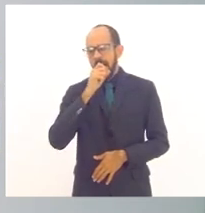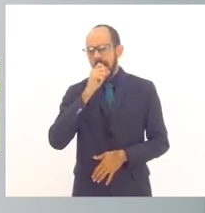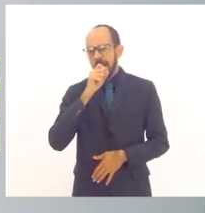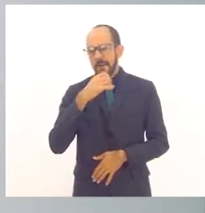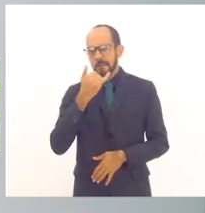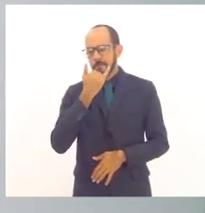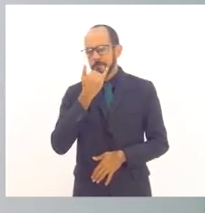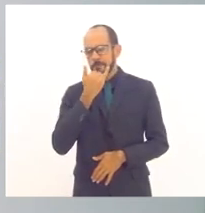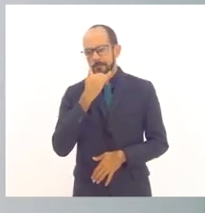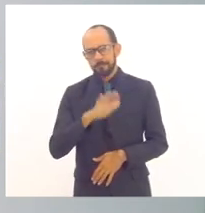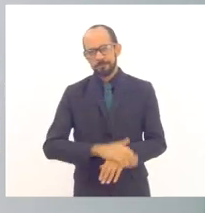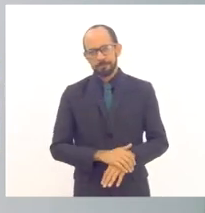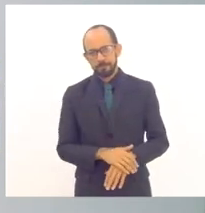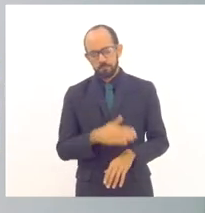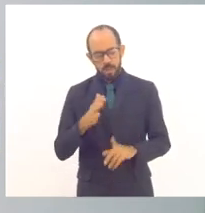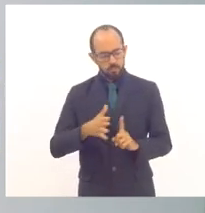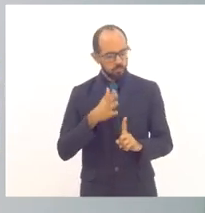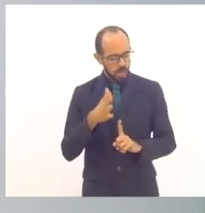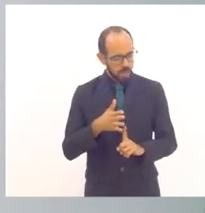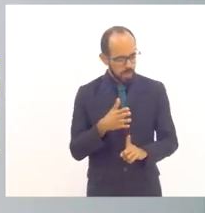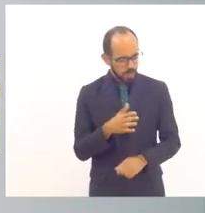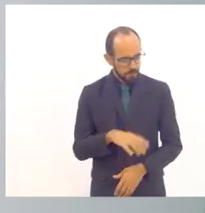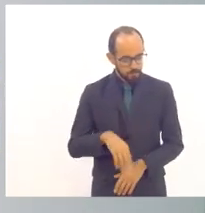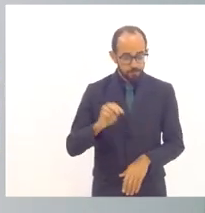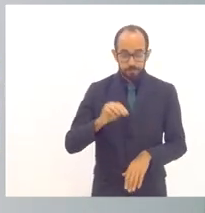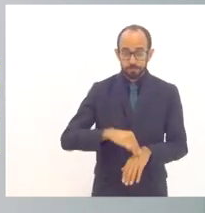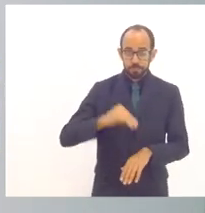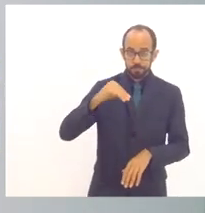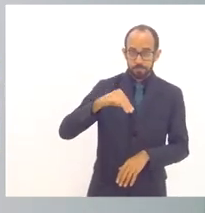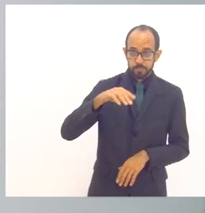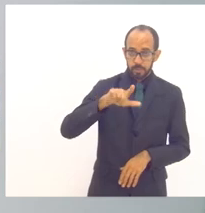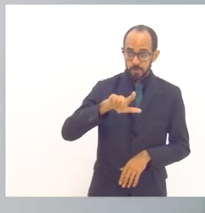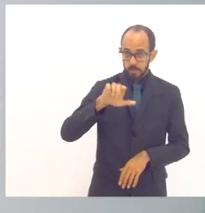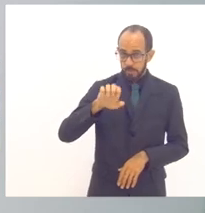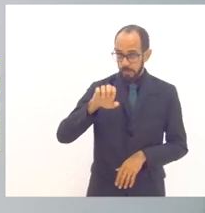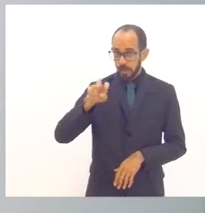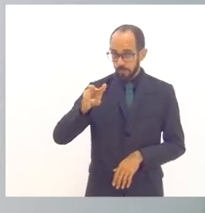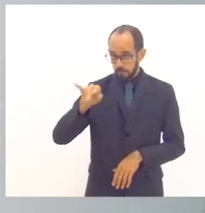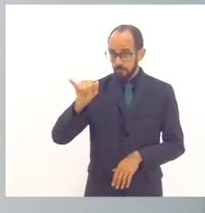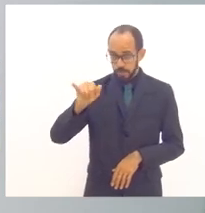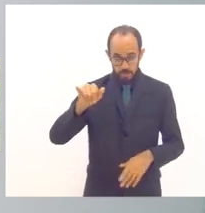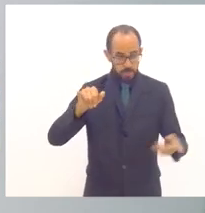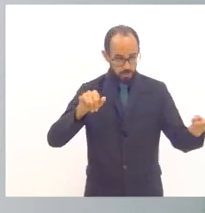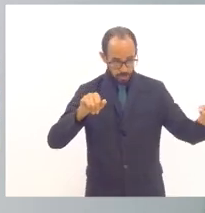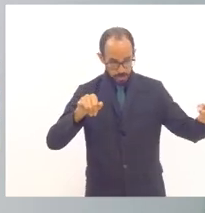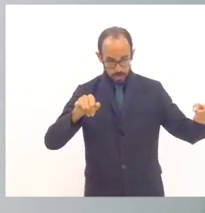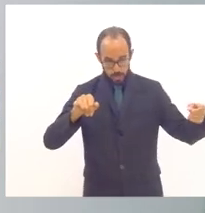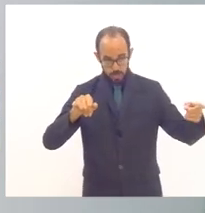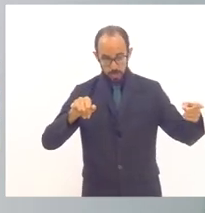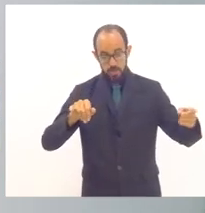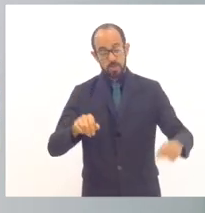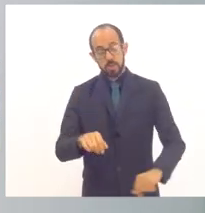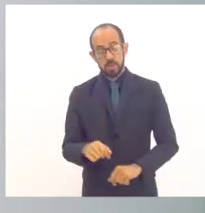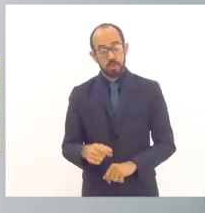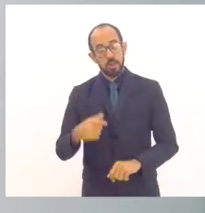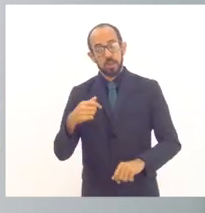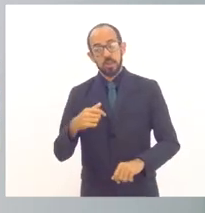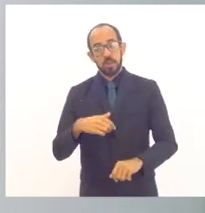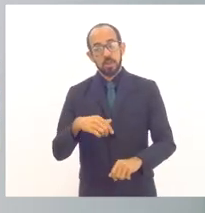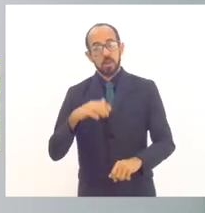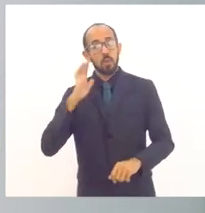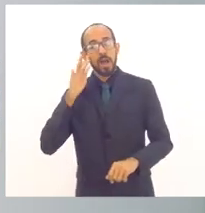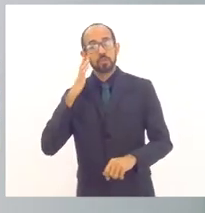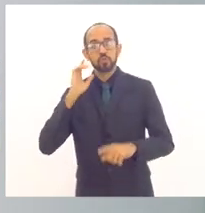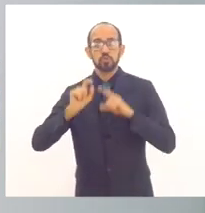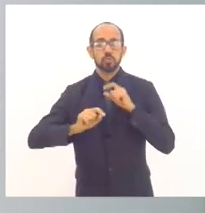outra fala, uma fala aqui do mestre Levi, que está aqui presente, né? Porque eu acho, tipo assim, né, cara,